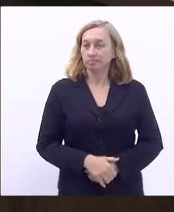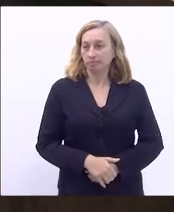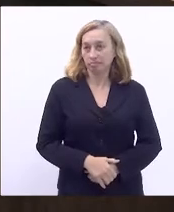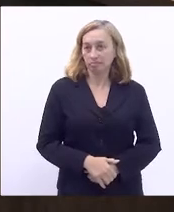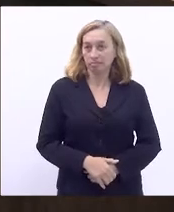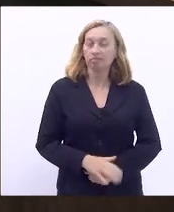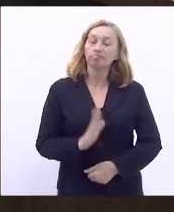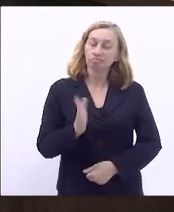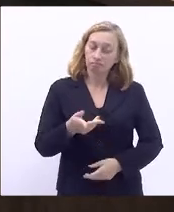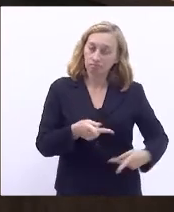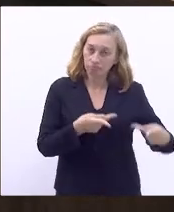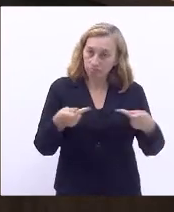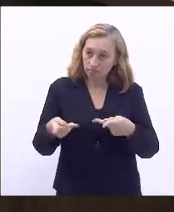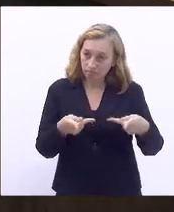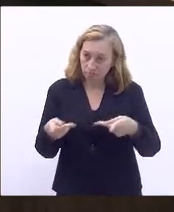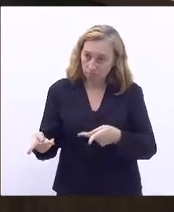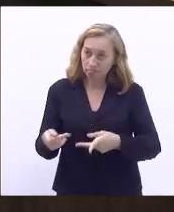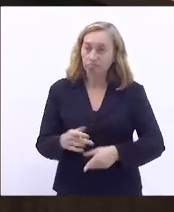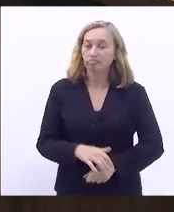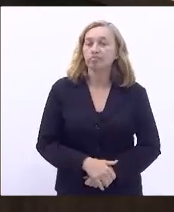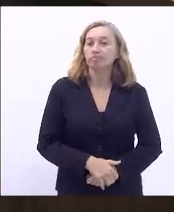já visitei